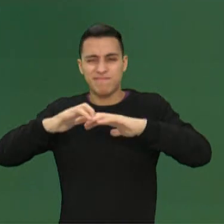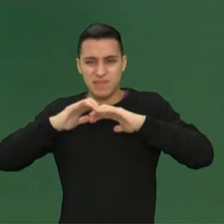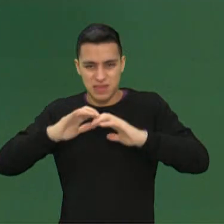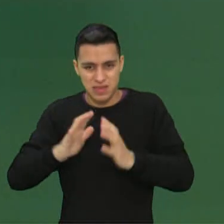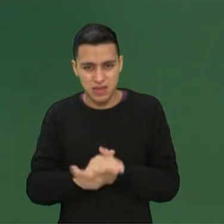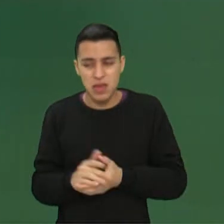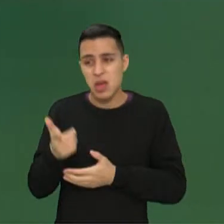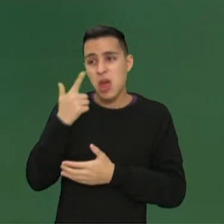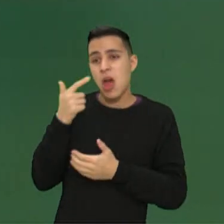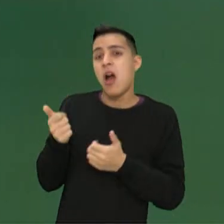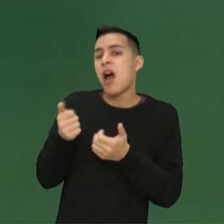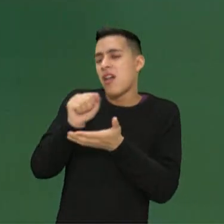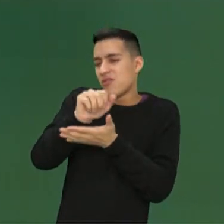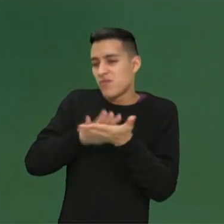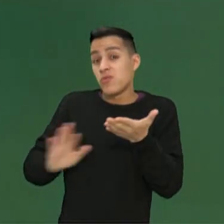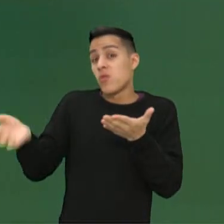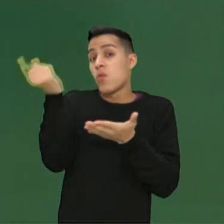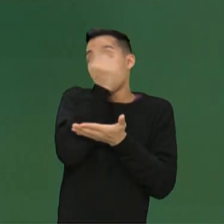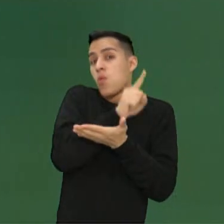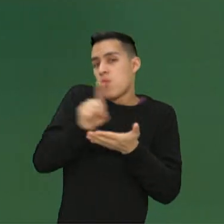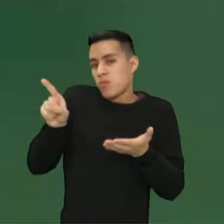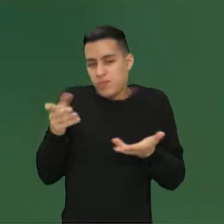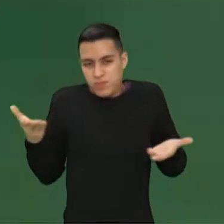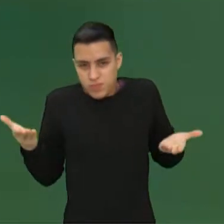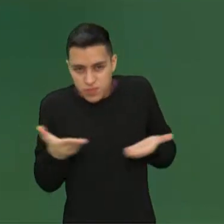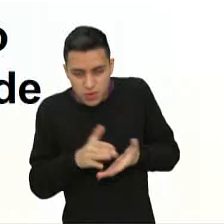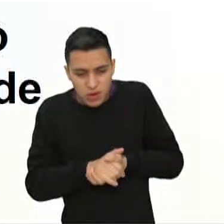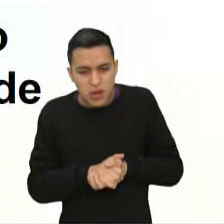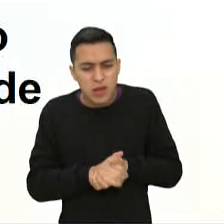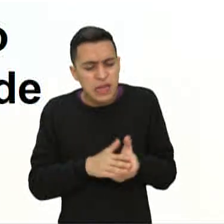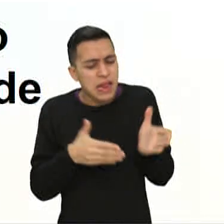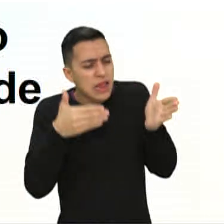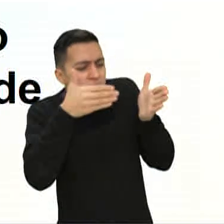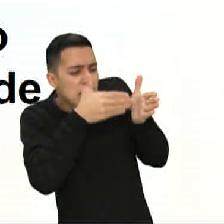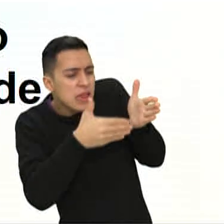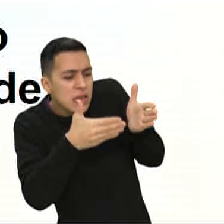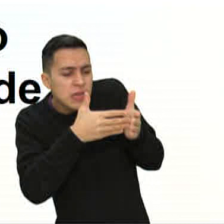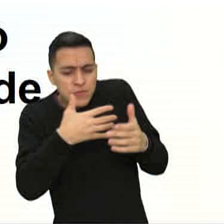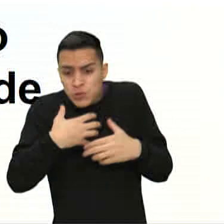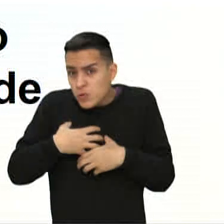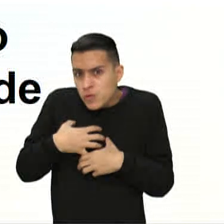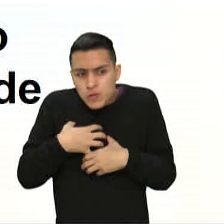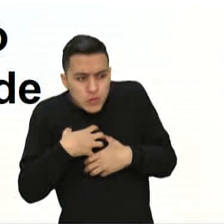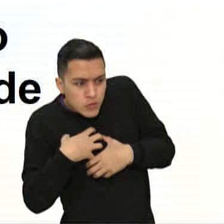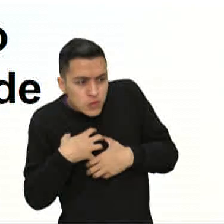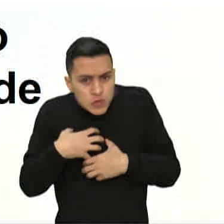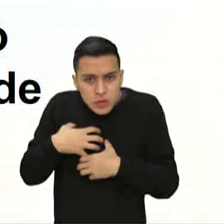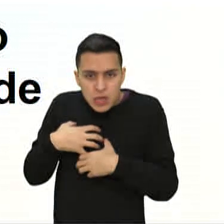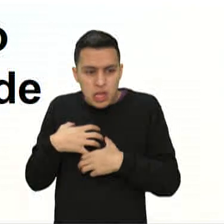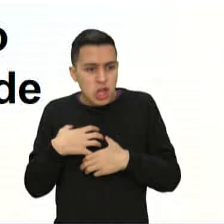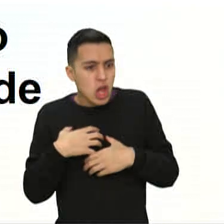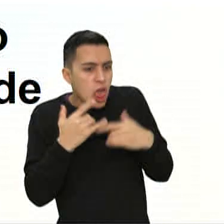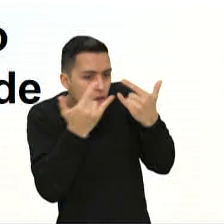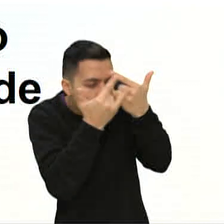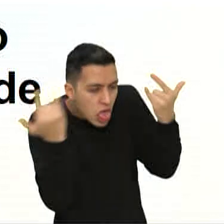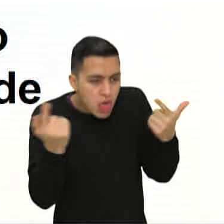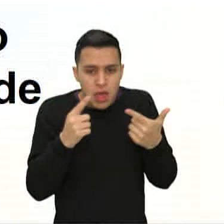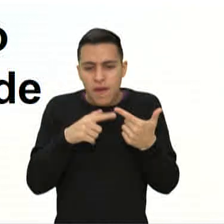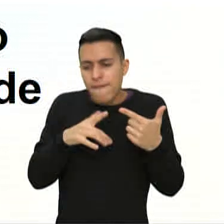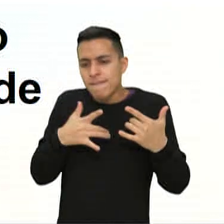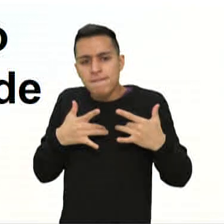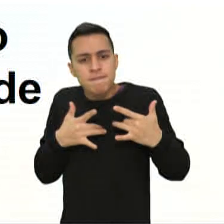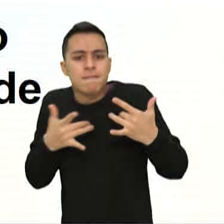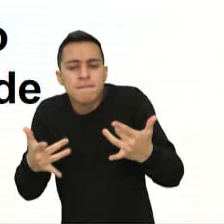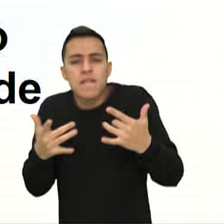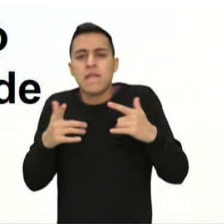para um exercício aqui, nosso último de hoje, tá? A limitação dos instintos, a limitação da cobiça, da paixão,